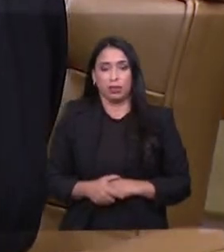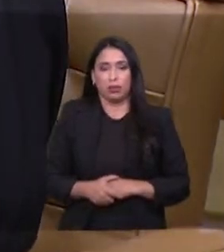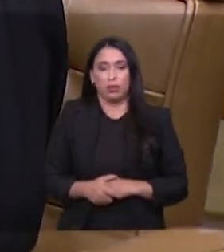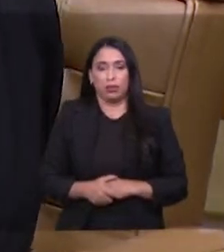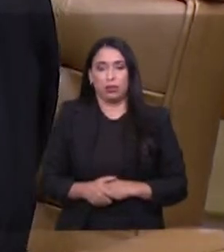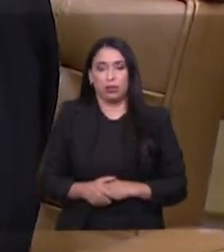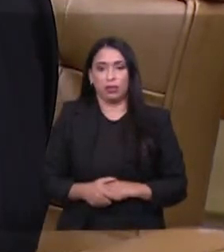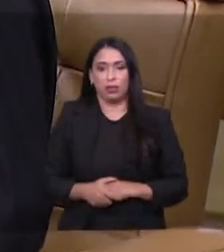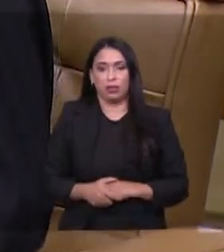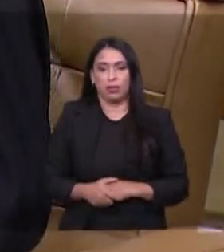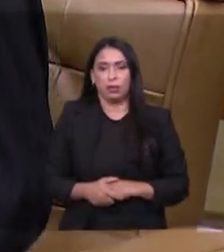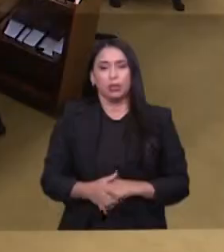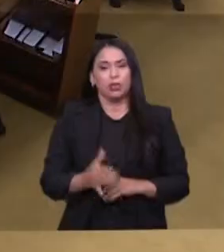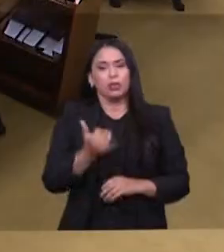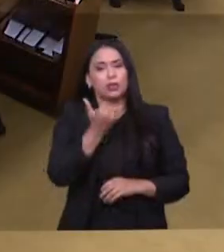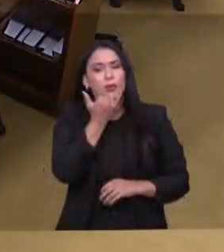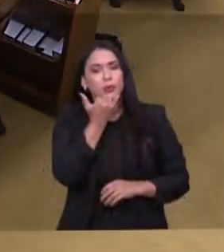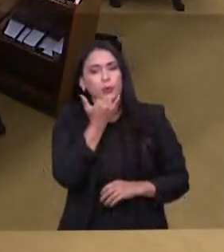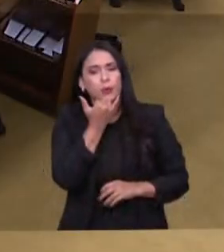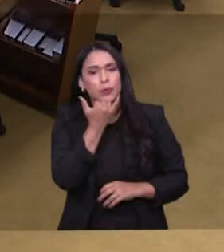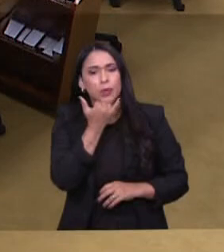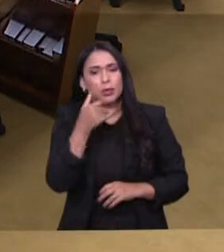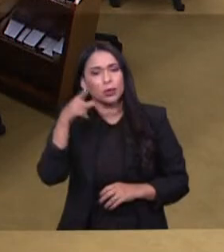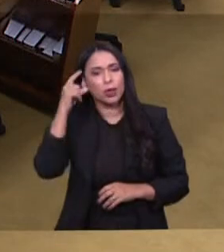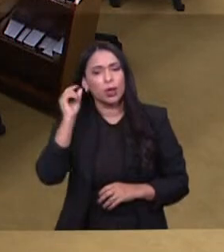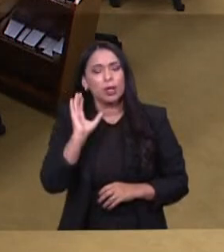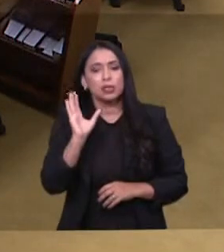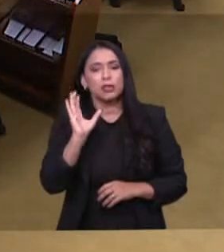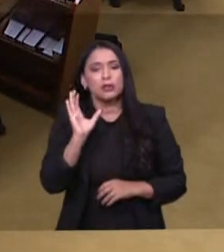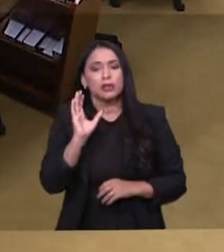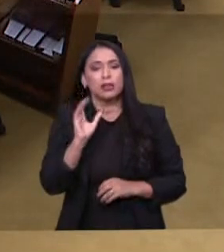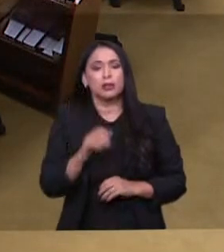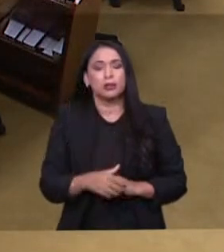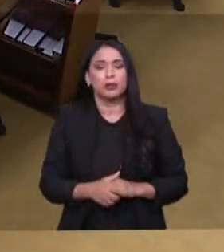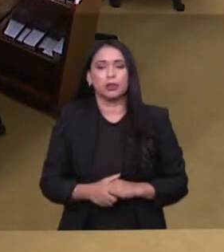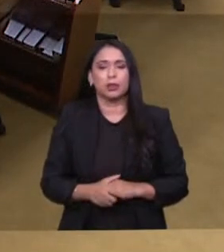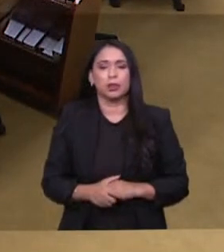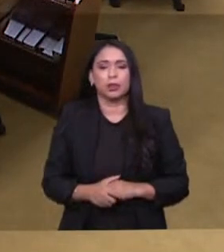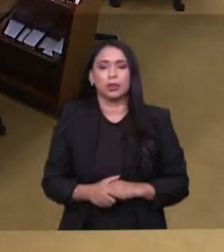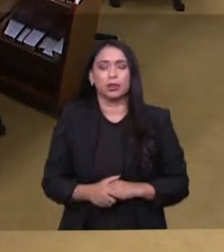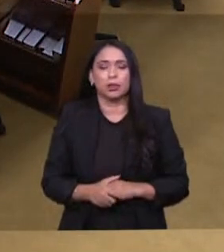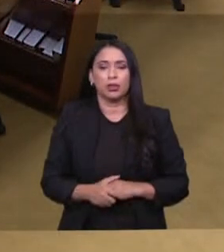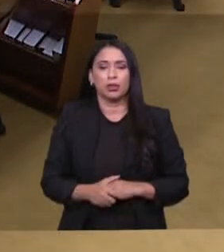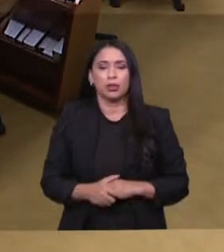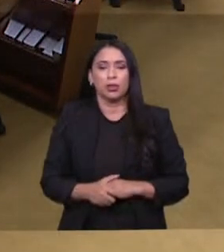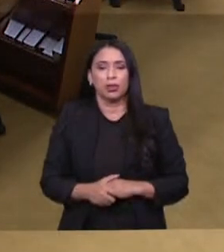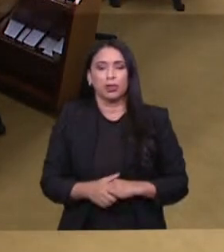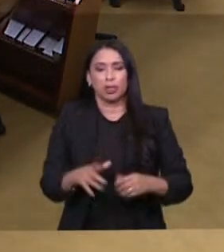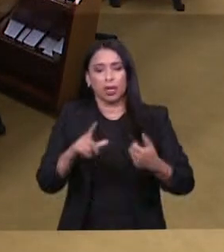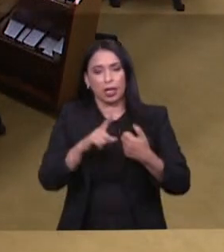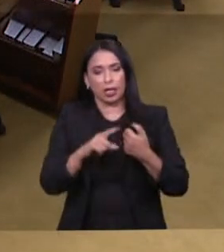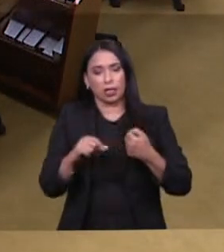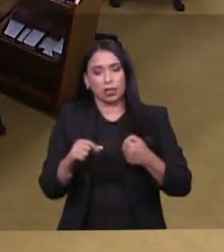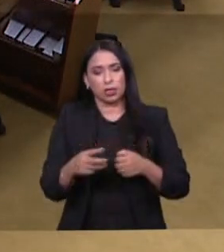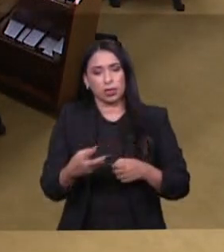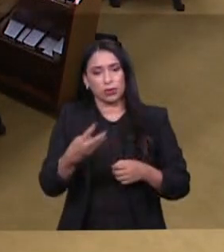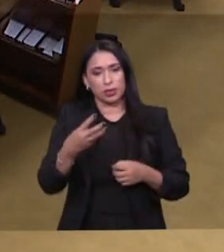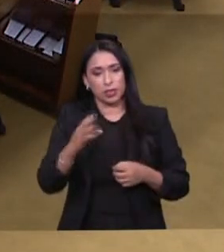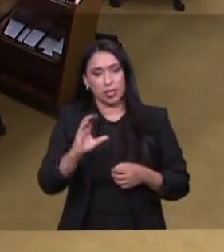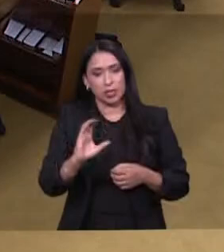Com relação... Me perdoe... Pois não, eminente presidente. Ministro Zanin, com relação ao artigo